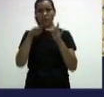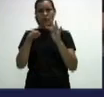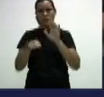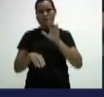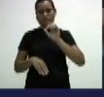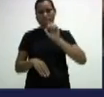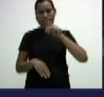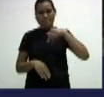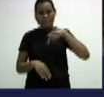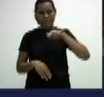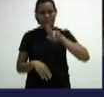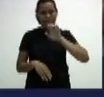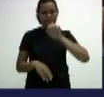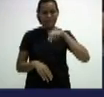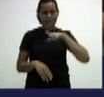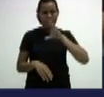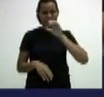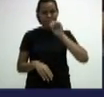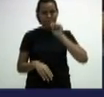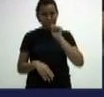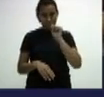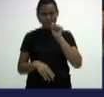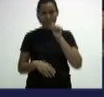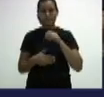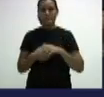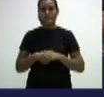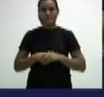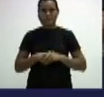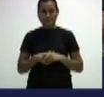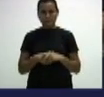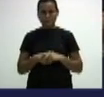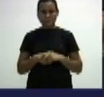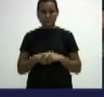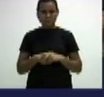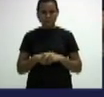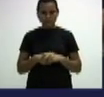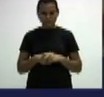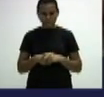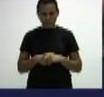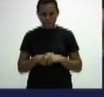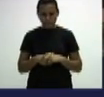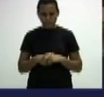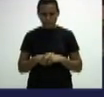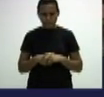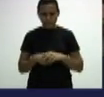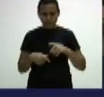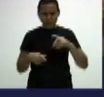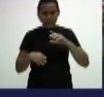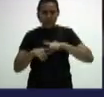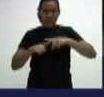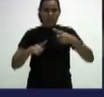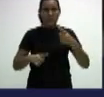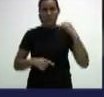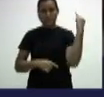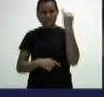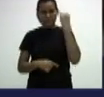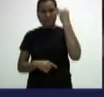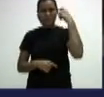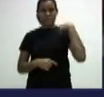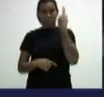Certo. E... é, o mais importante, o que o senhor citou na pergunta, que a gente